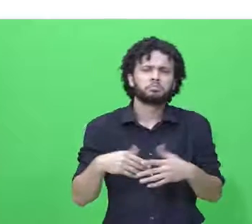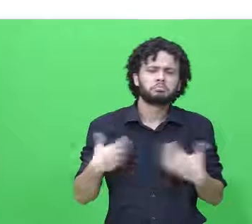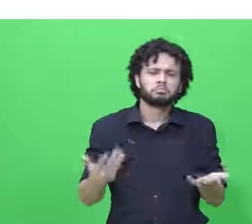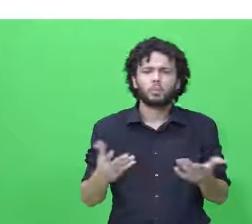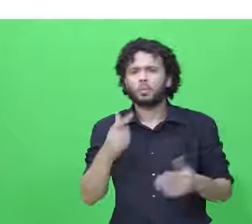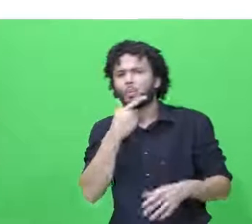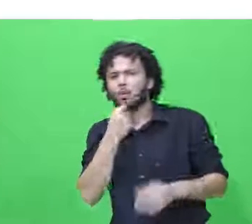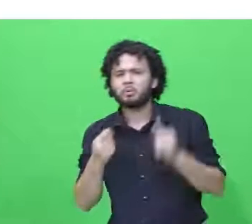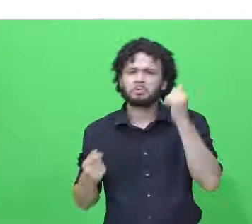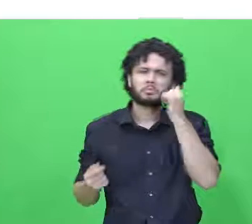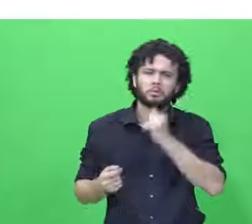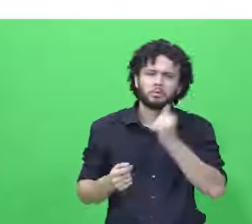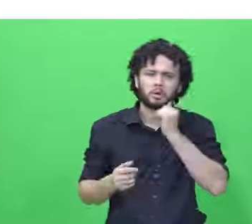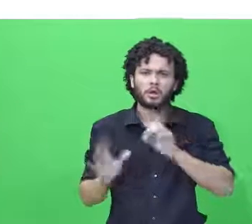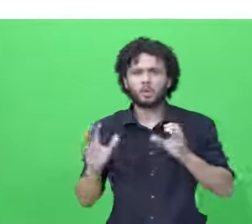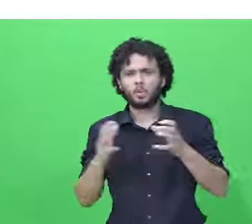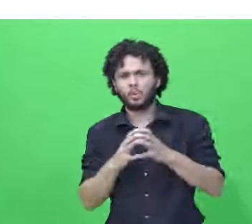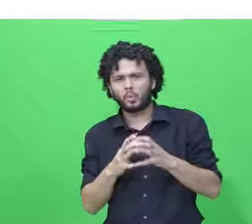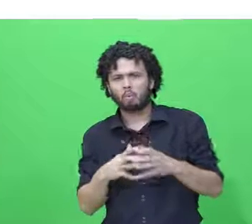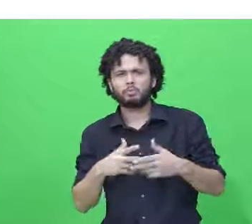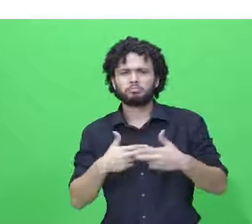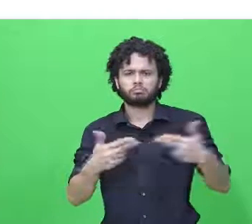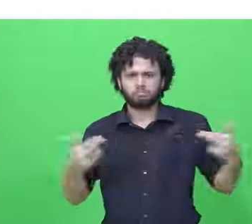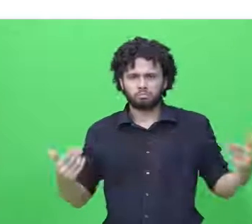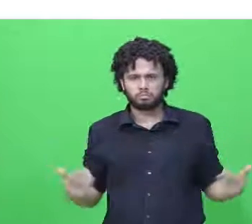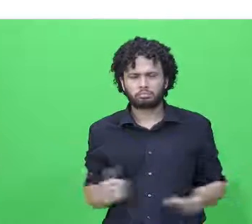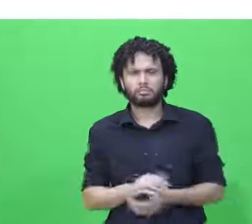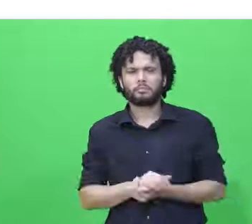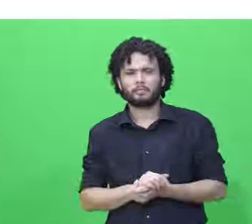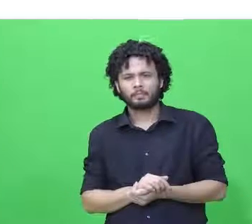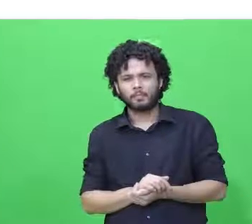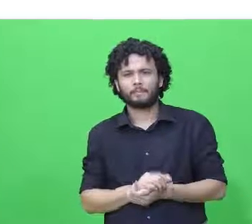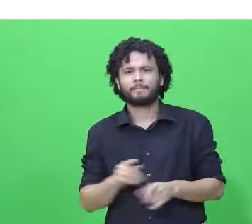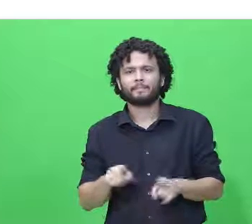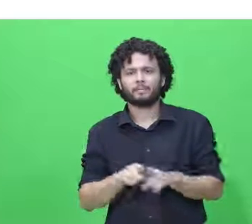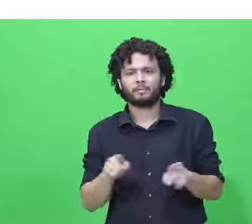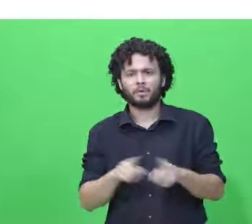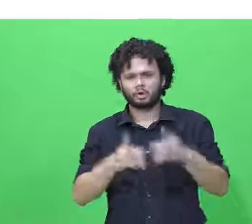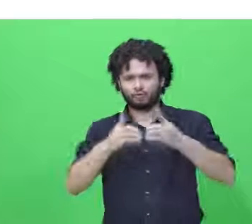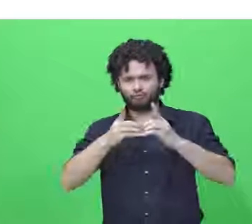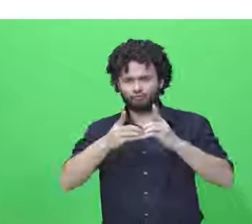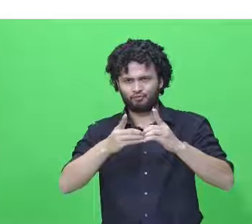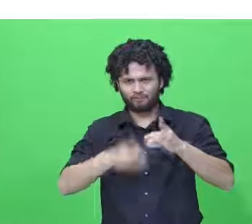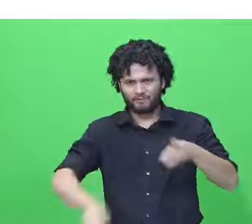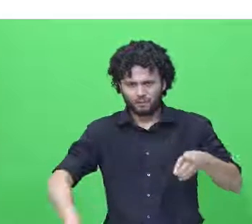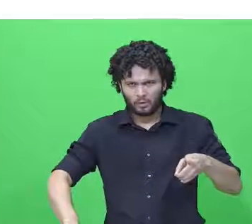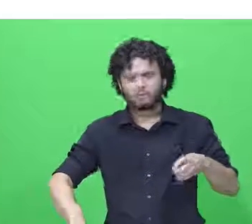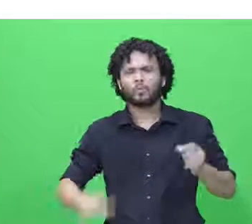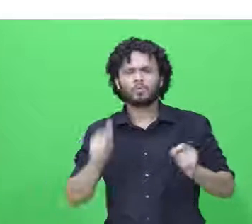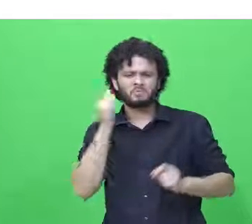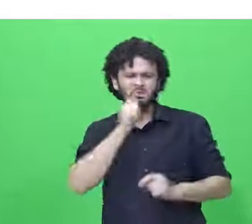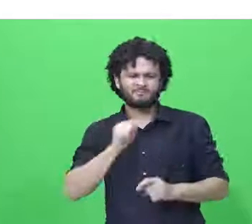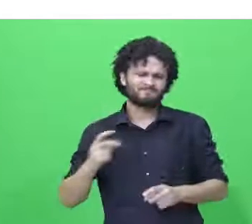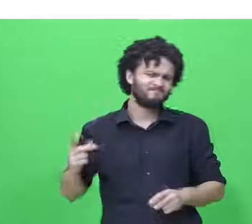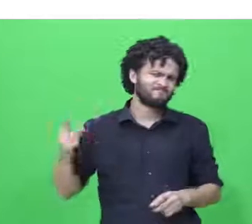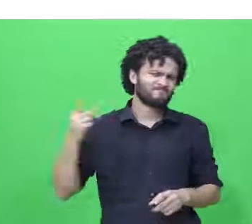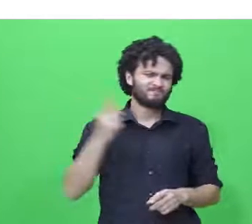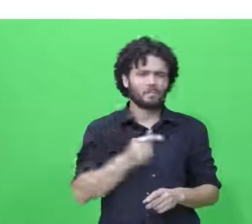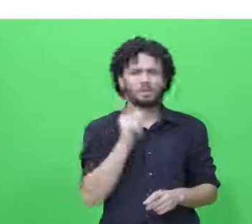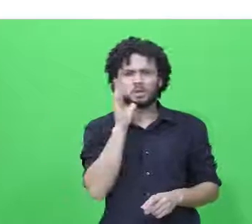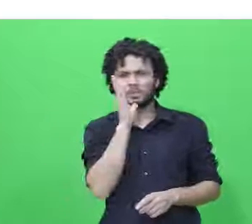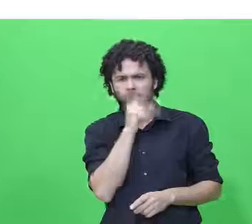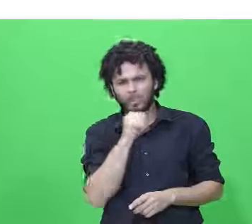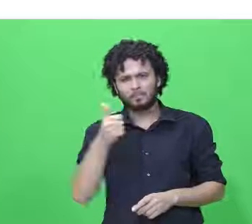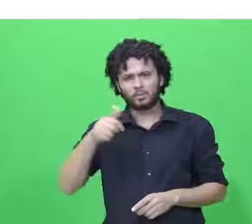está propondo, que é, então, a década de 30. A aprovação do direito ao divórcio também é uma conquista feminina, muito tempo depois, anos